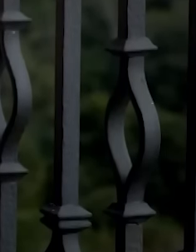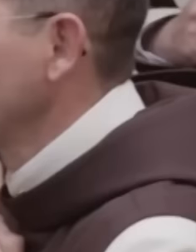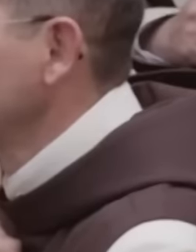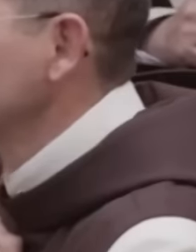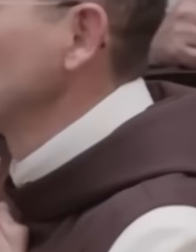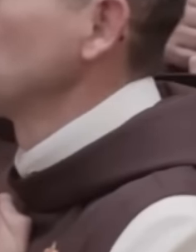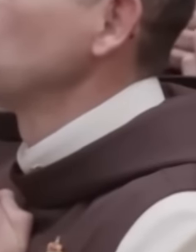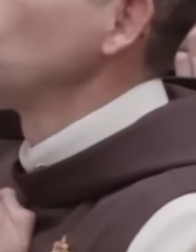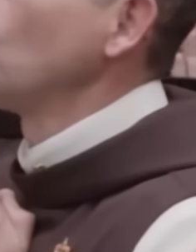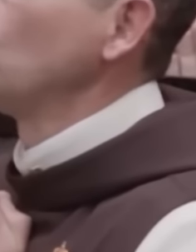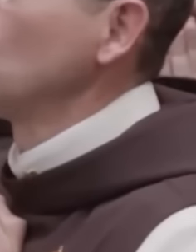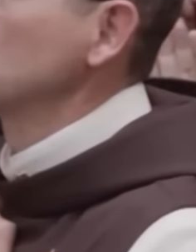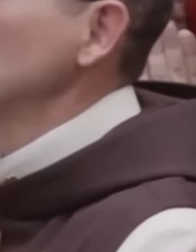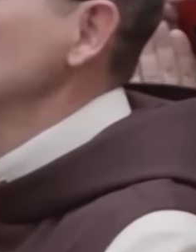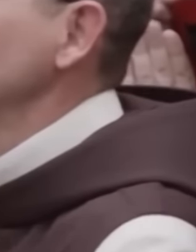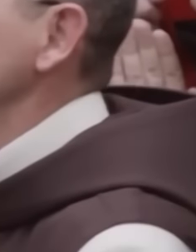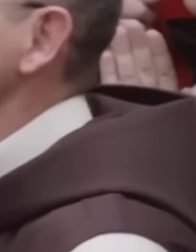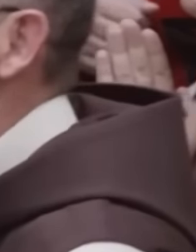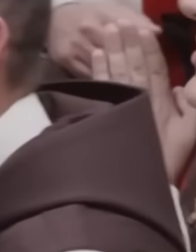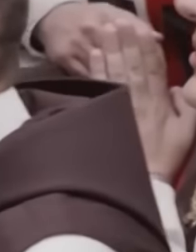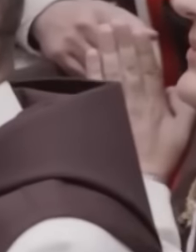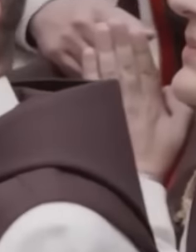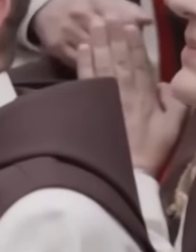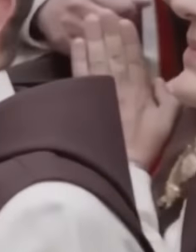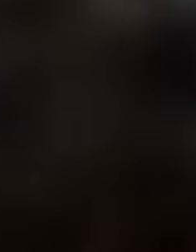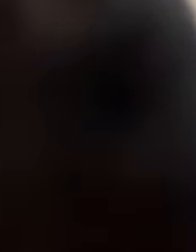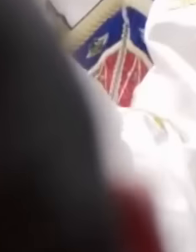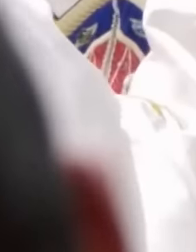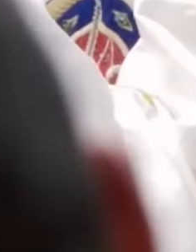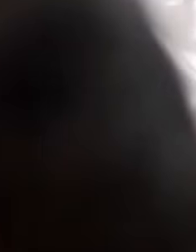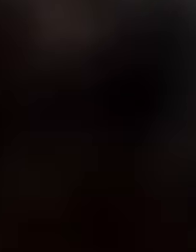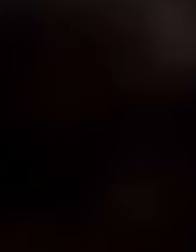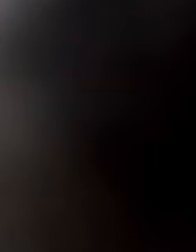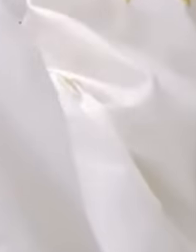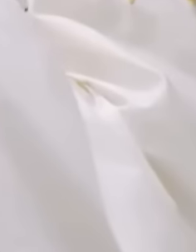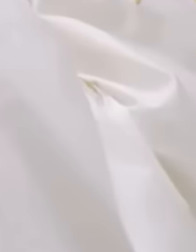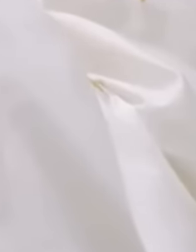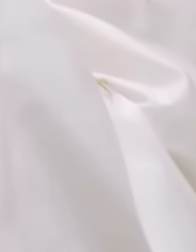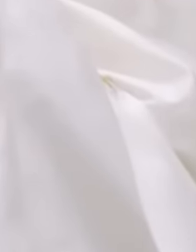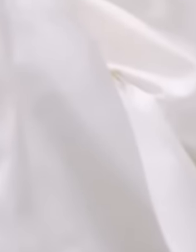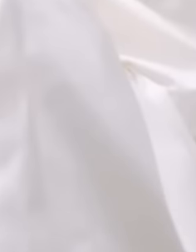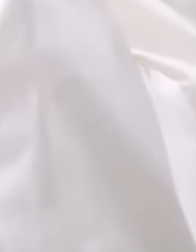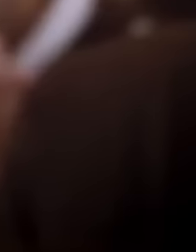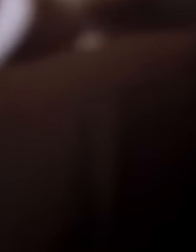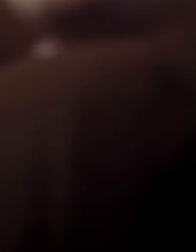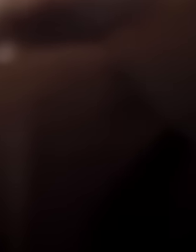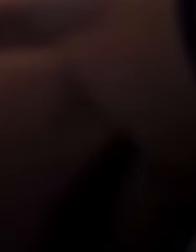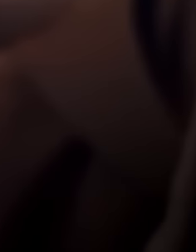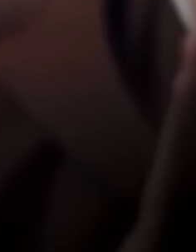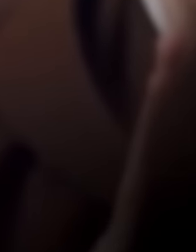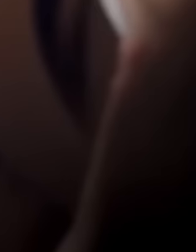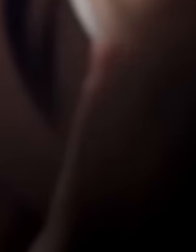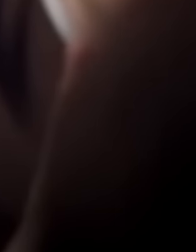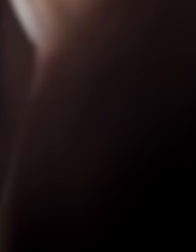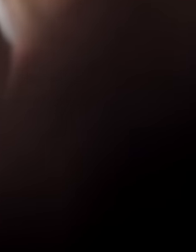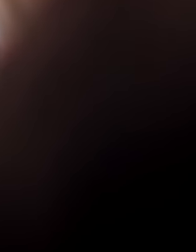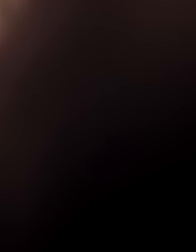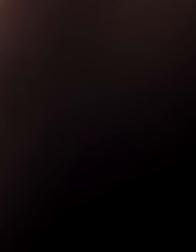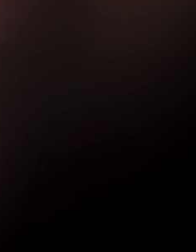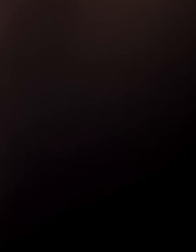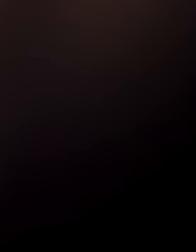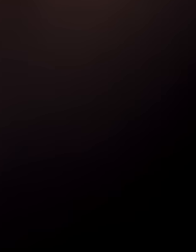filhas. Isso é algo que realmente arrasta e que atrai como nada mais na terra.